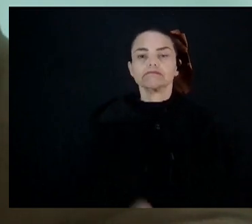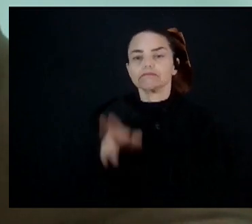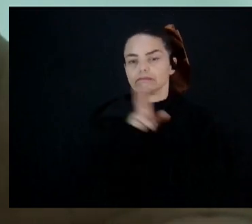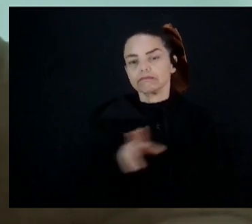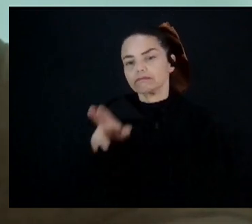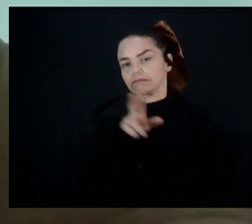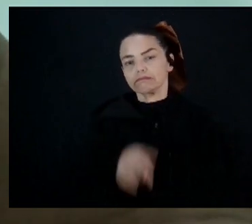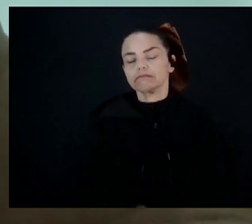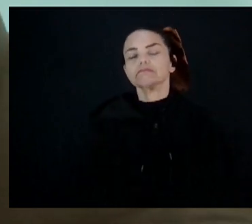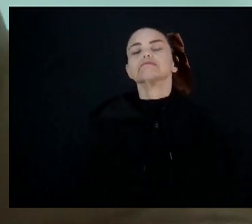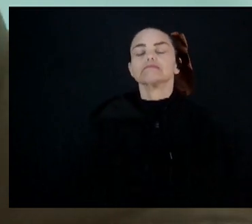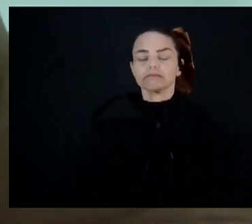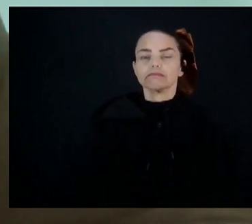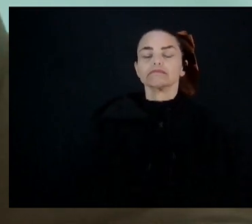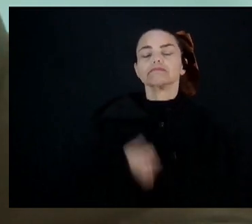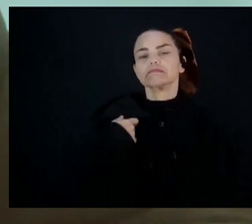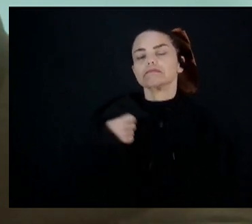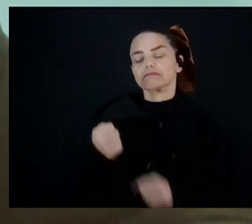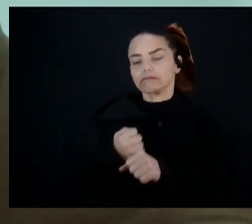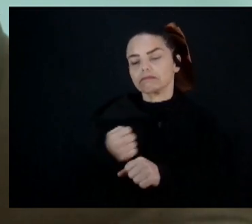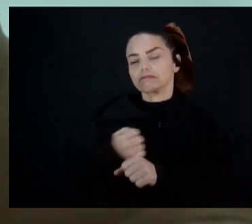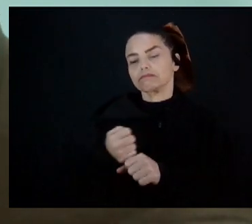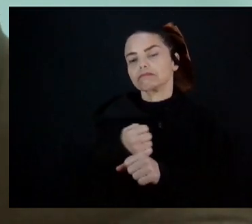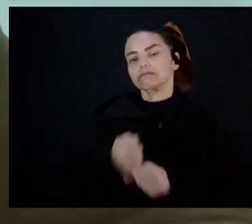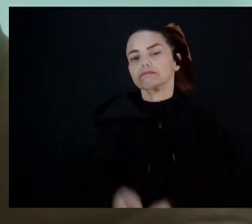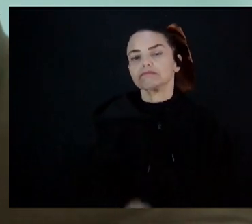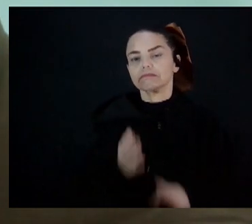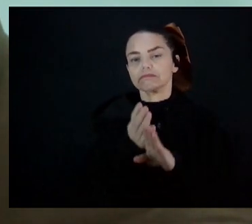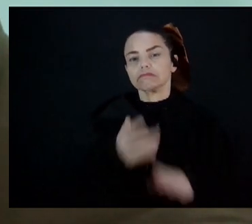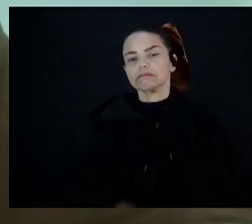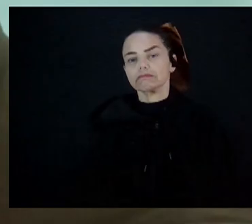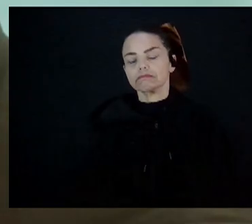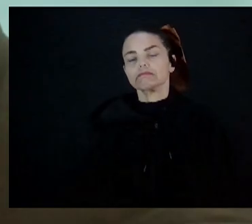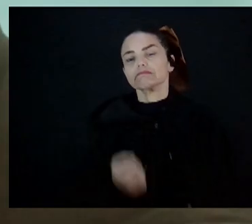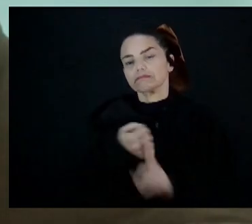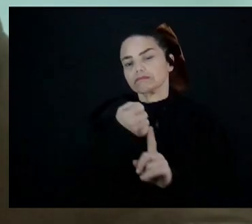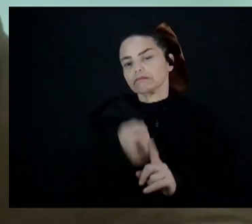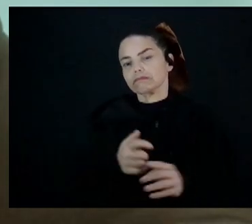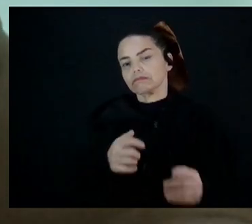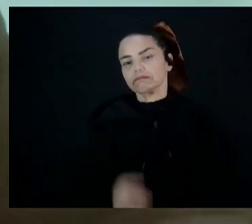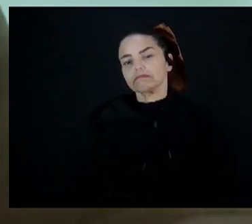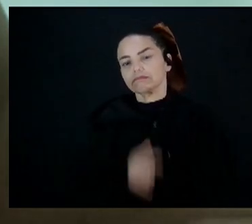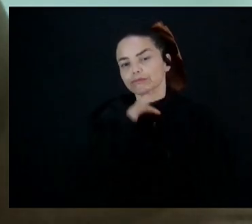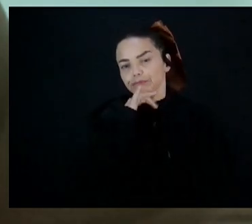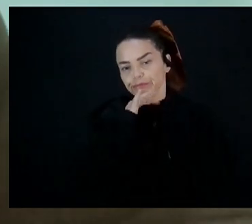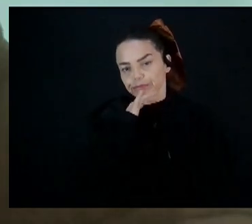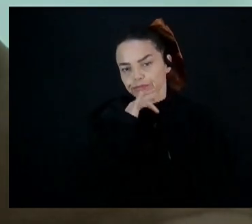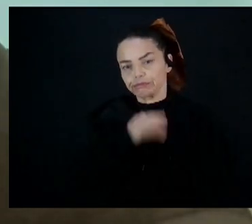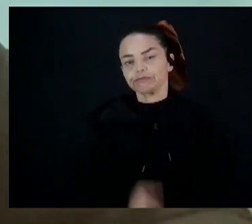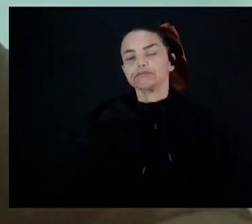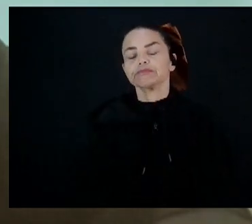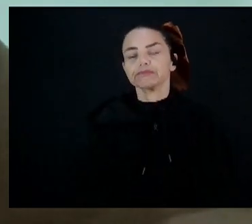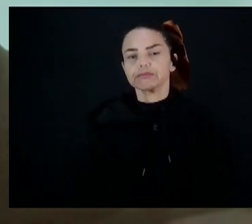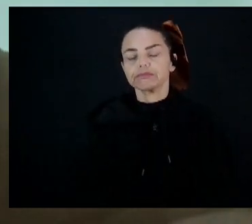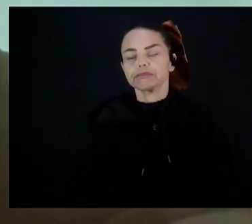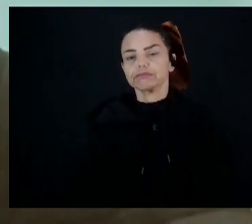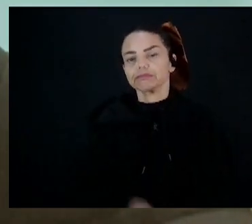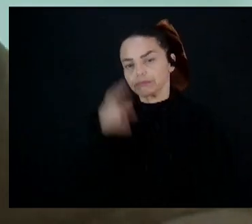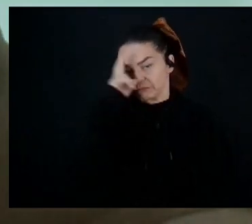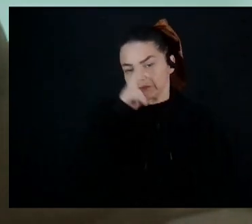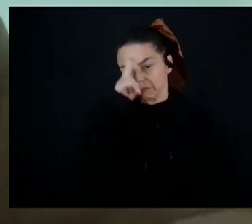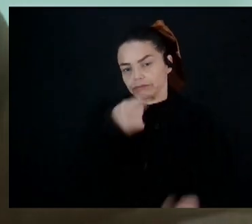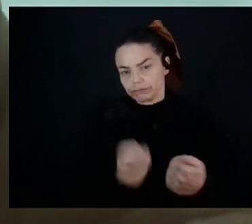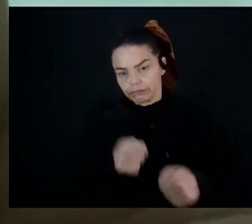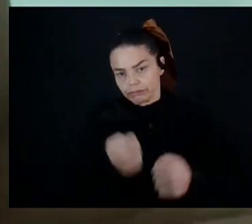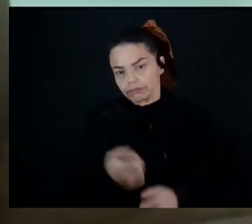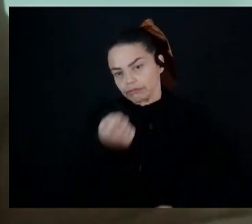disso, e que talvez daqui a alguns anos a gente descubra alguns impactos muito negativos, né? Então, a história de você precisar de